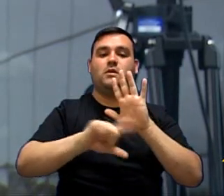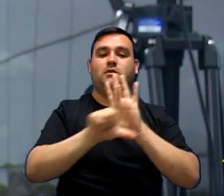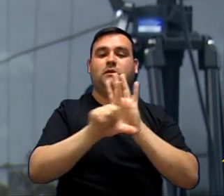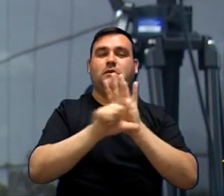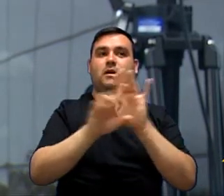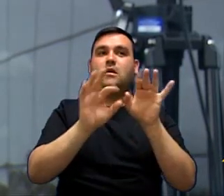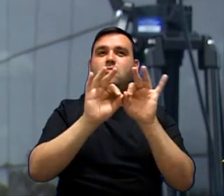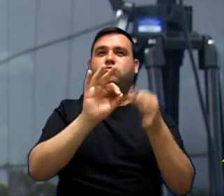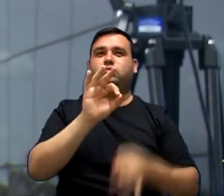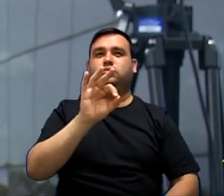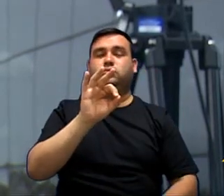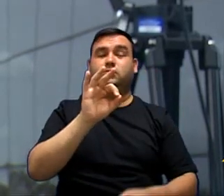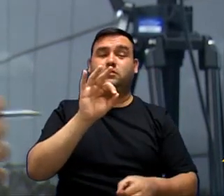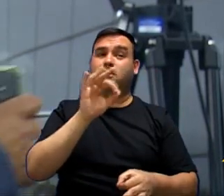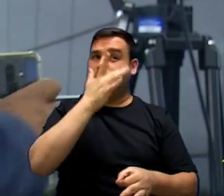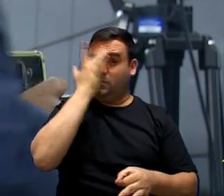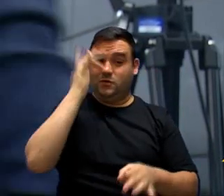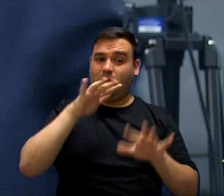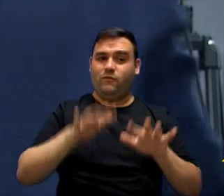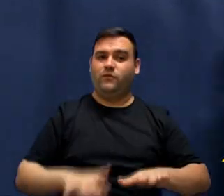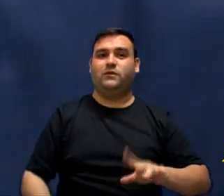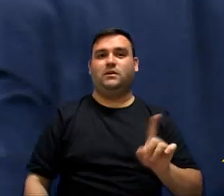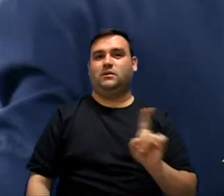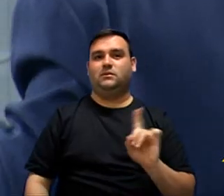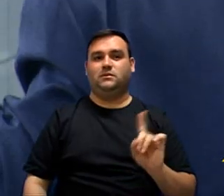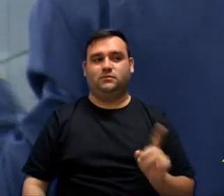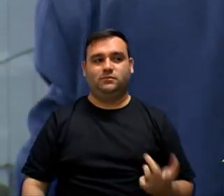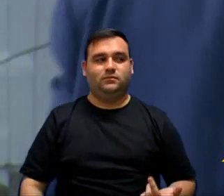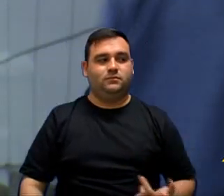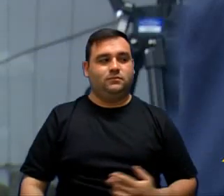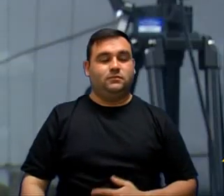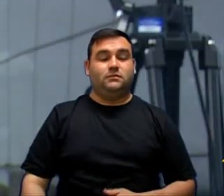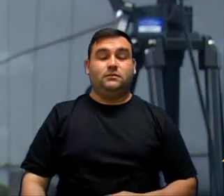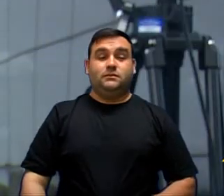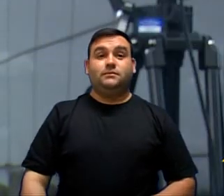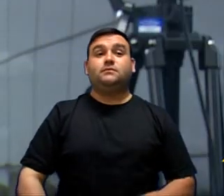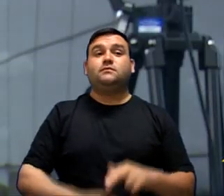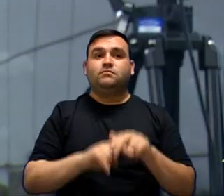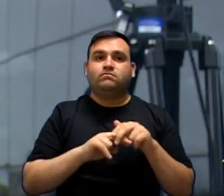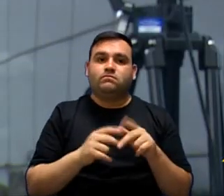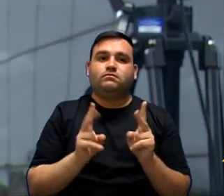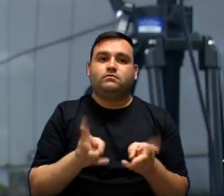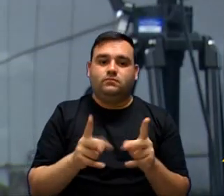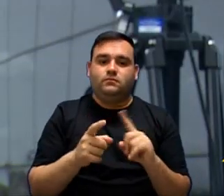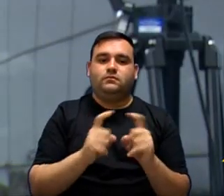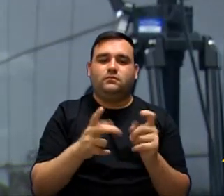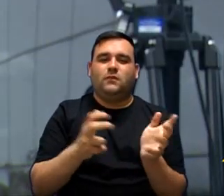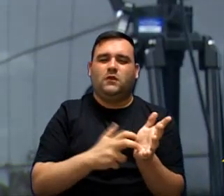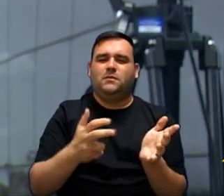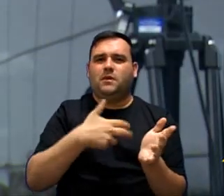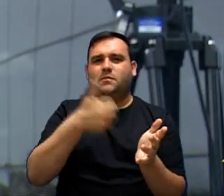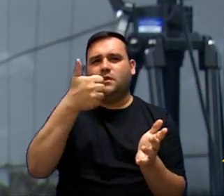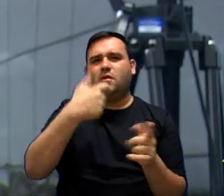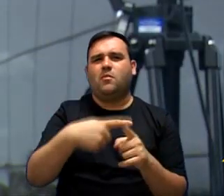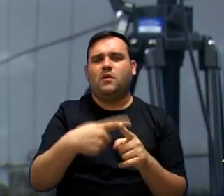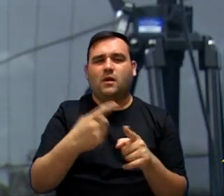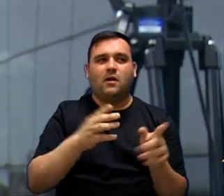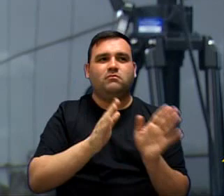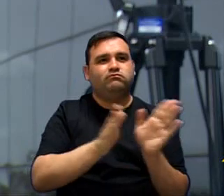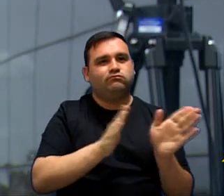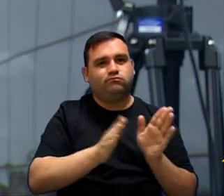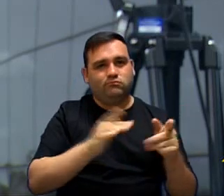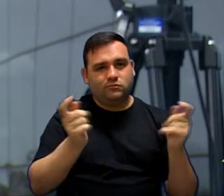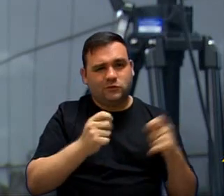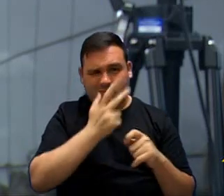lei se estendesse mais tarde, as pessoas não ficariam. Por isso, eu continuo com as sessões de manhã. Eu acho que são mais